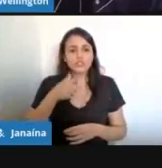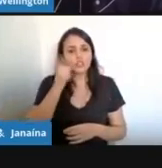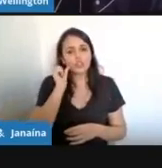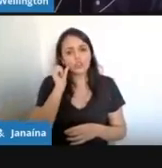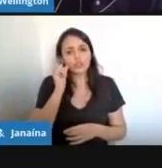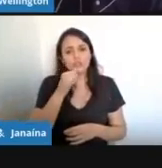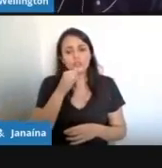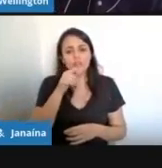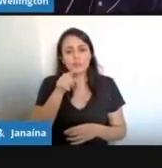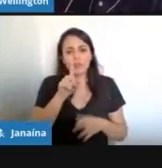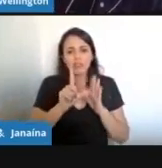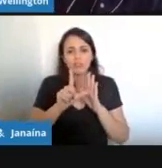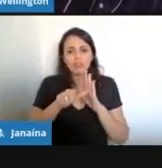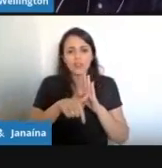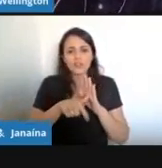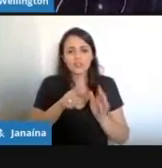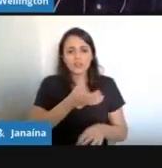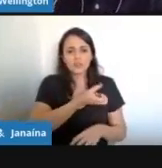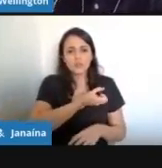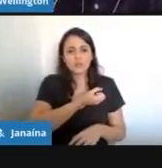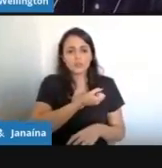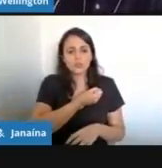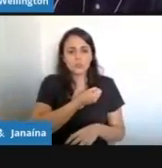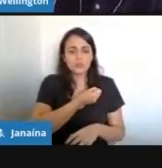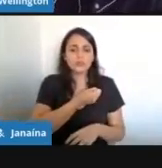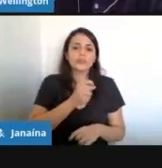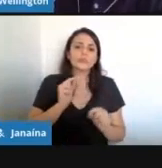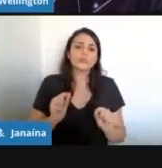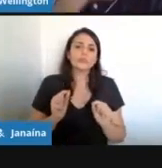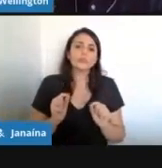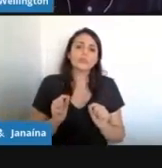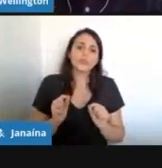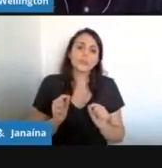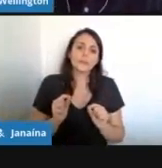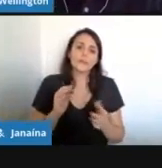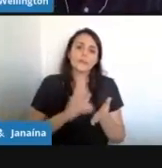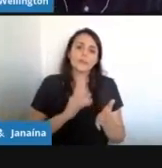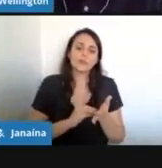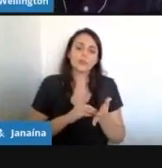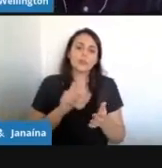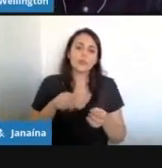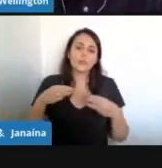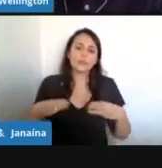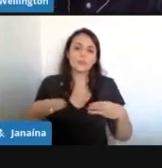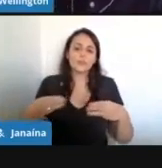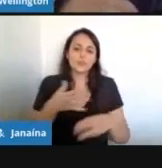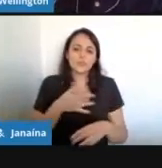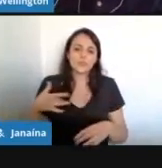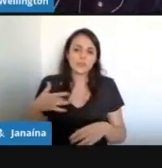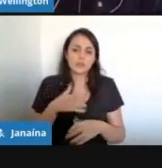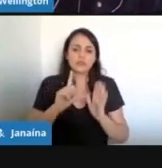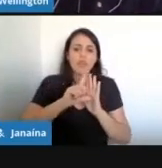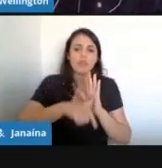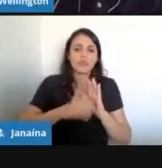aqui tem um delay, porque tem um atraso de comunicação aí dos dados do Ministério da